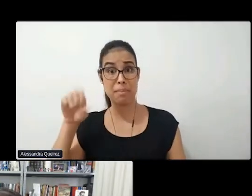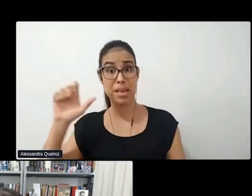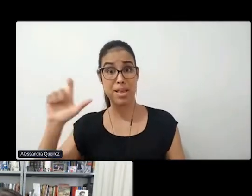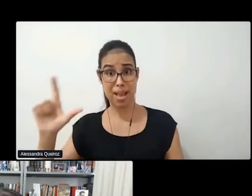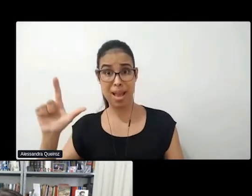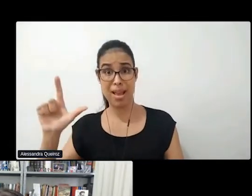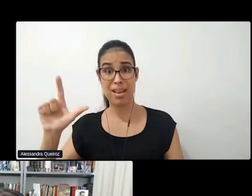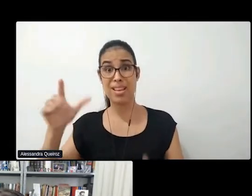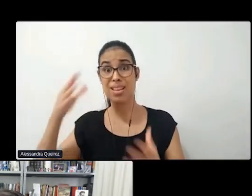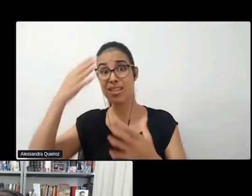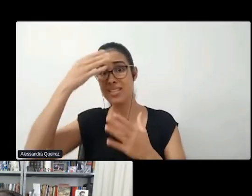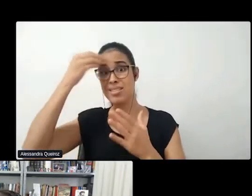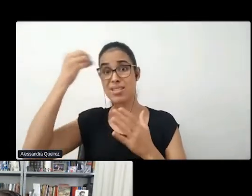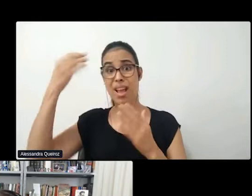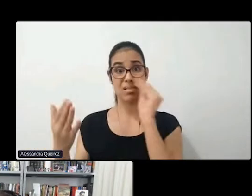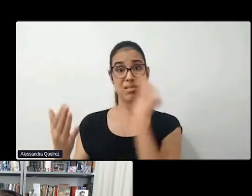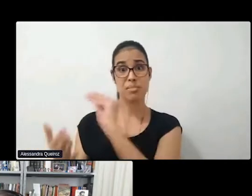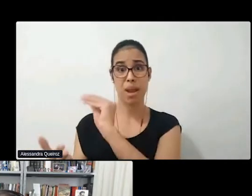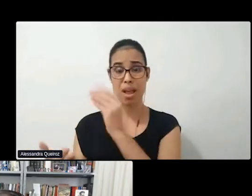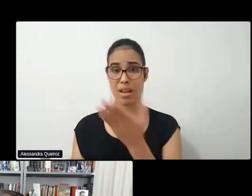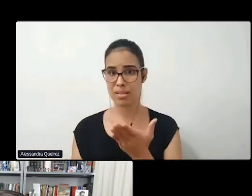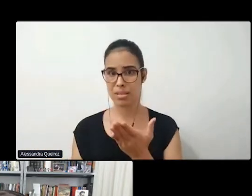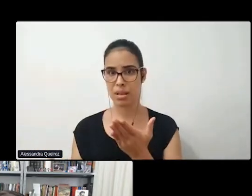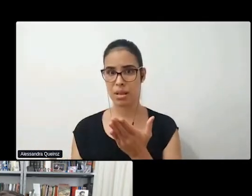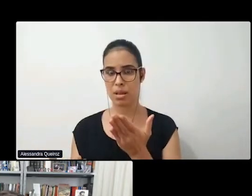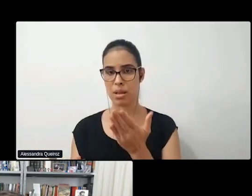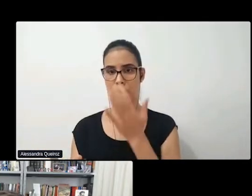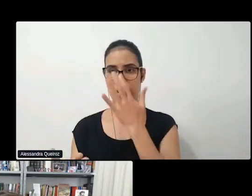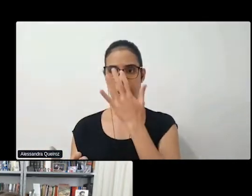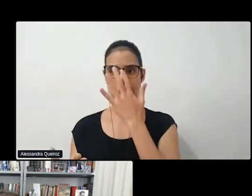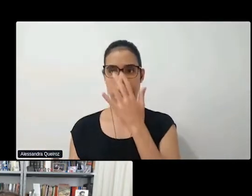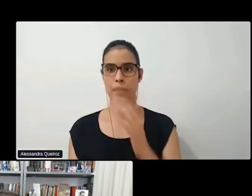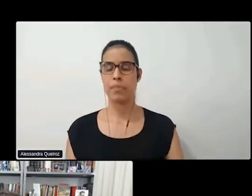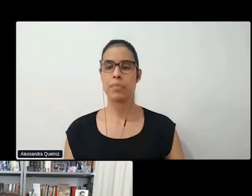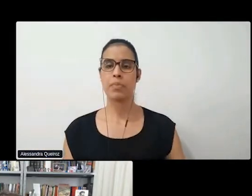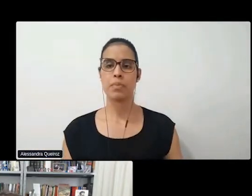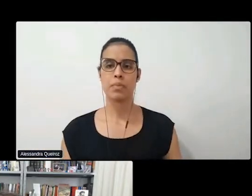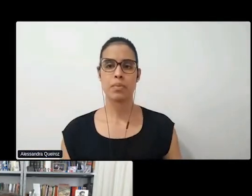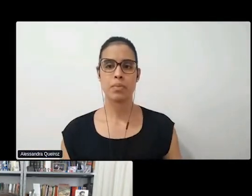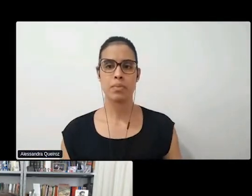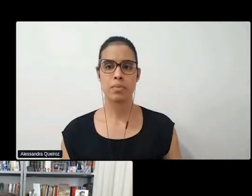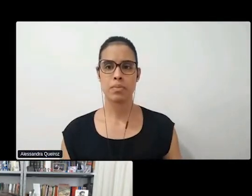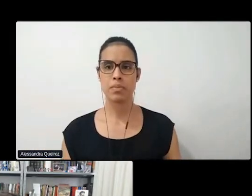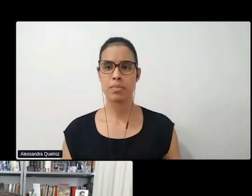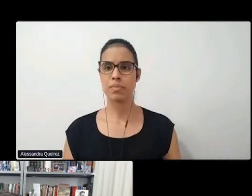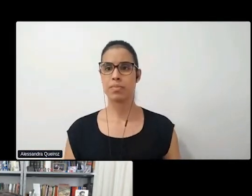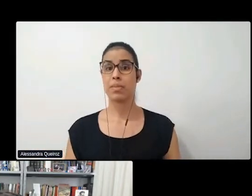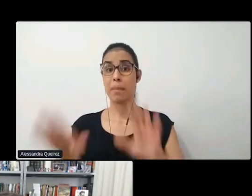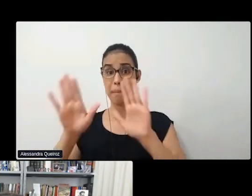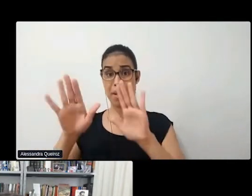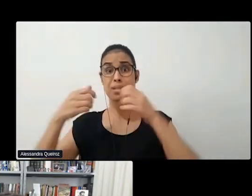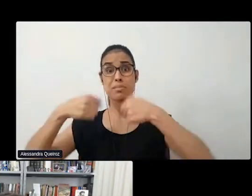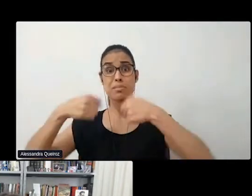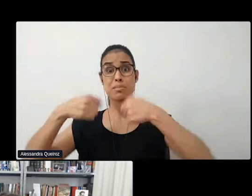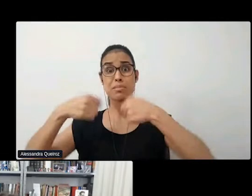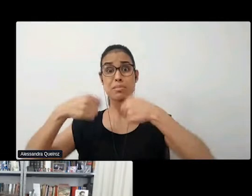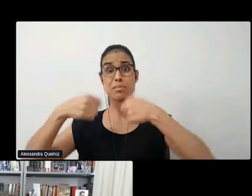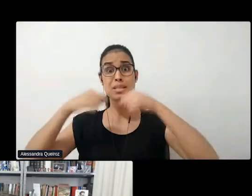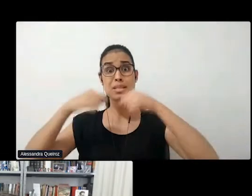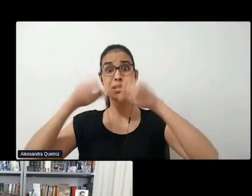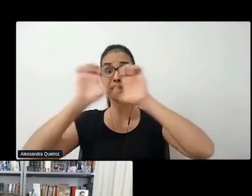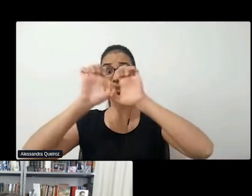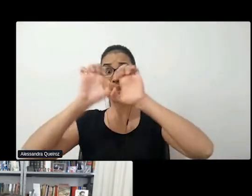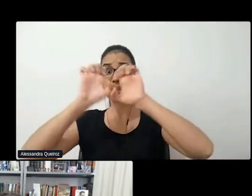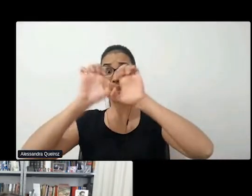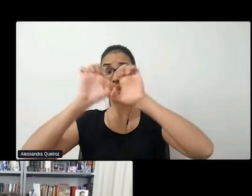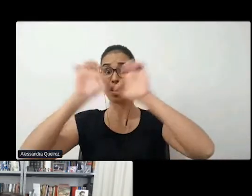assim, pensando na web, né, ele é a estrutura de um documento que as pessoas vão consumir o conteúdo ali. E